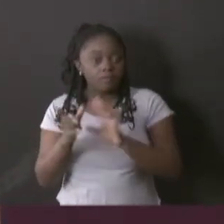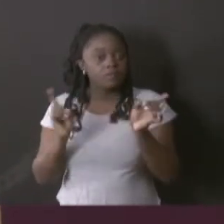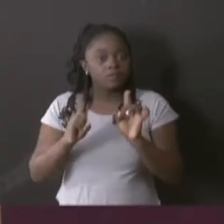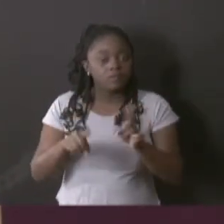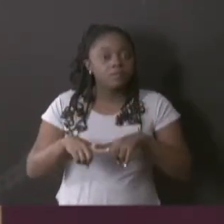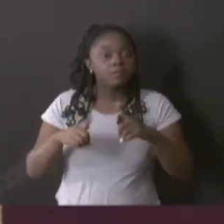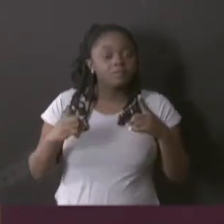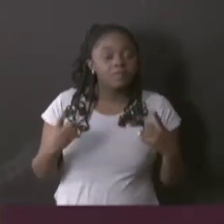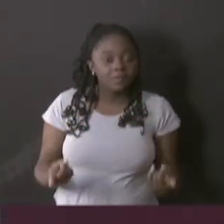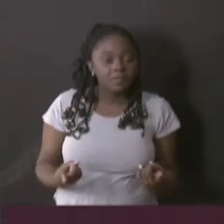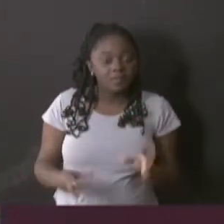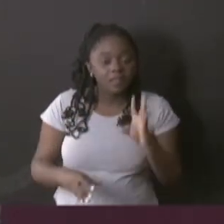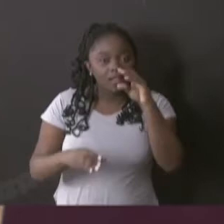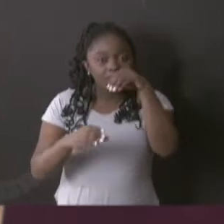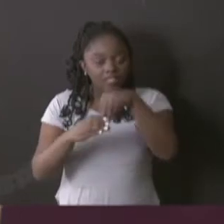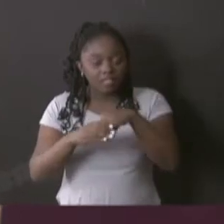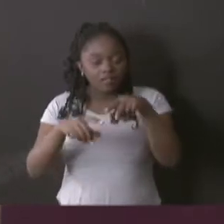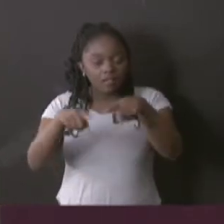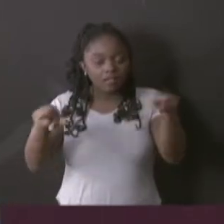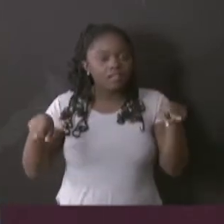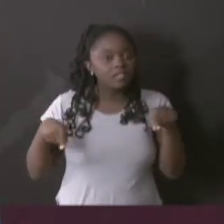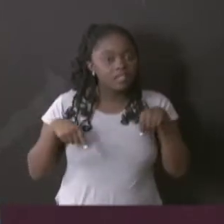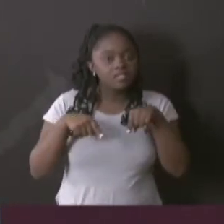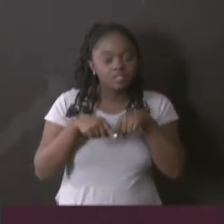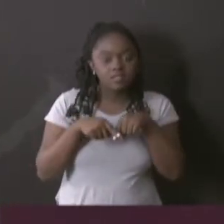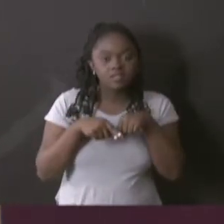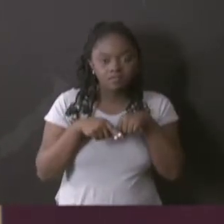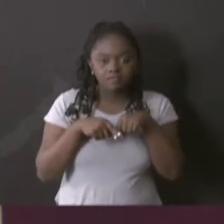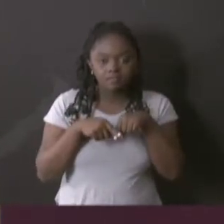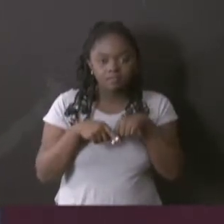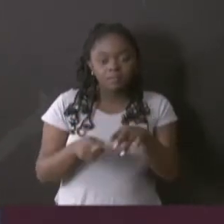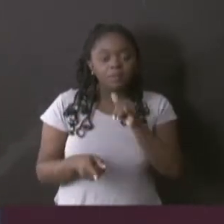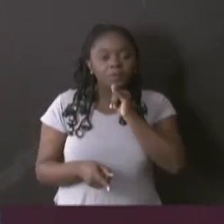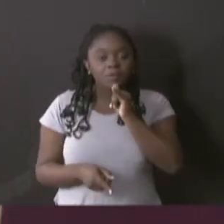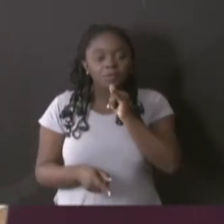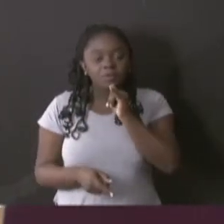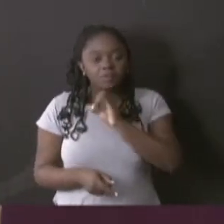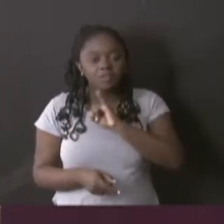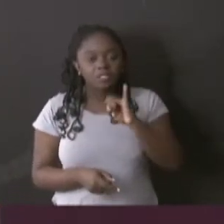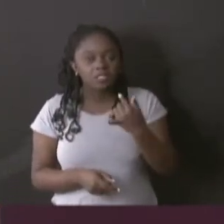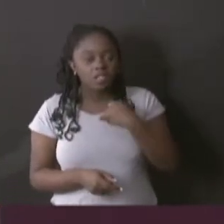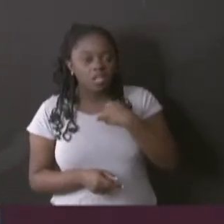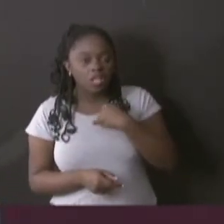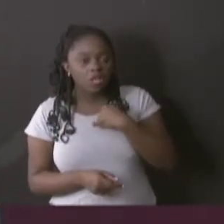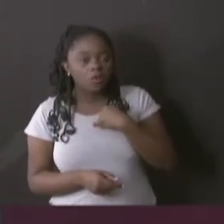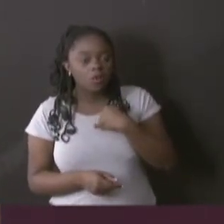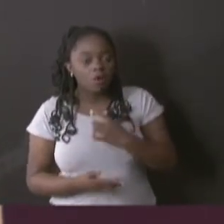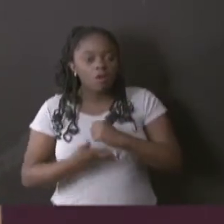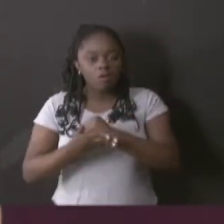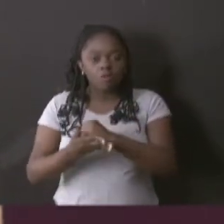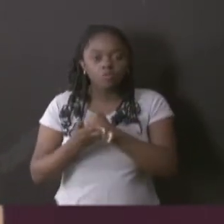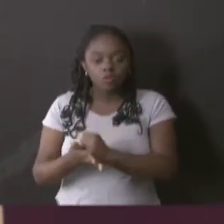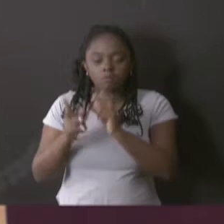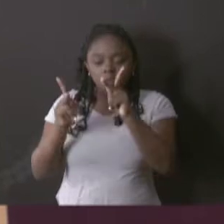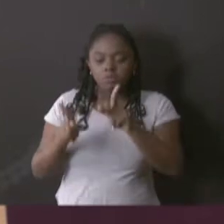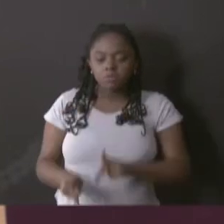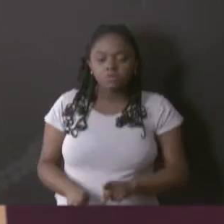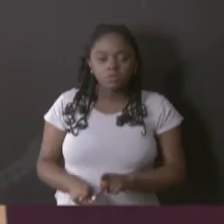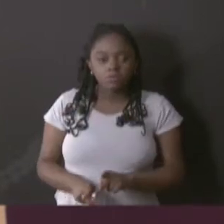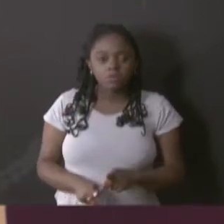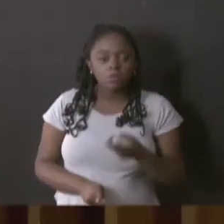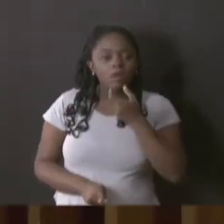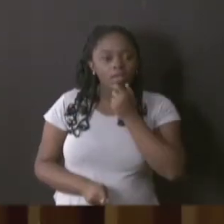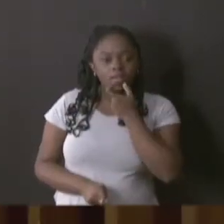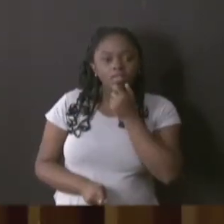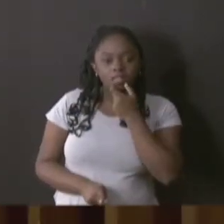na língua. Né, como eu atenderia um americano em inglês, né, alguém em espanhol, vou atender o surdo na língua brasileira de sinais. E